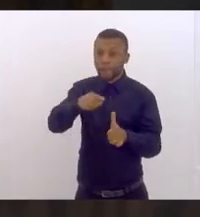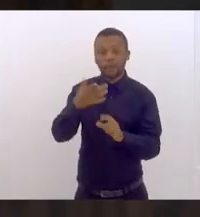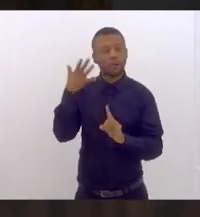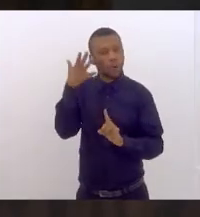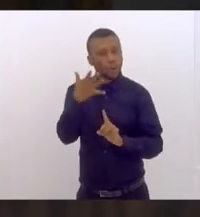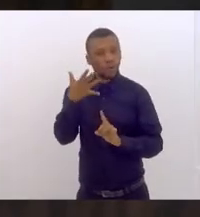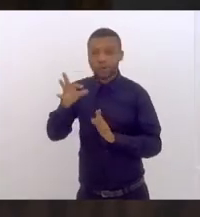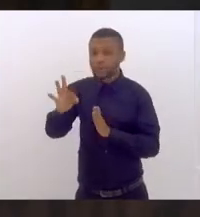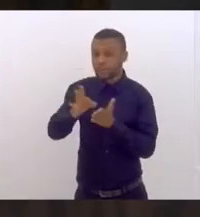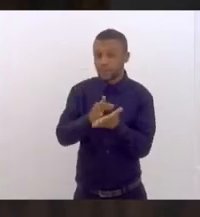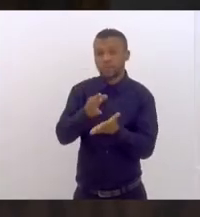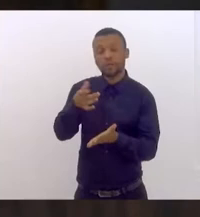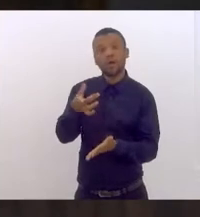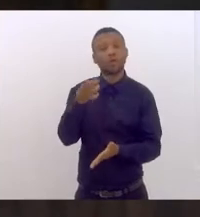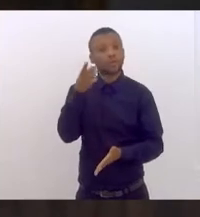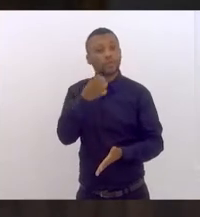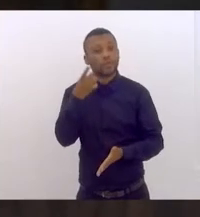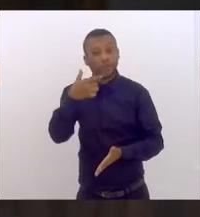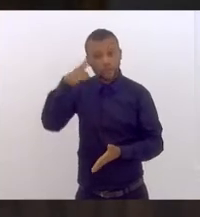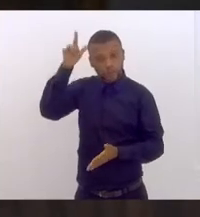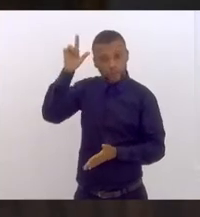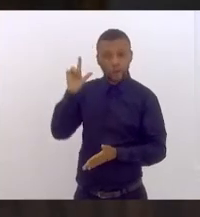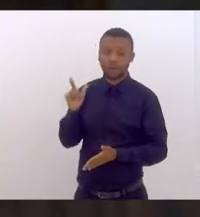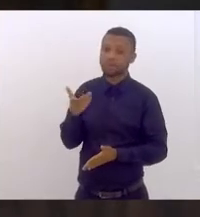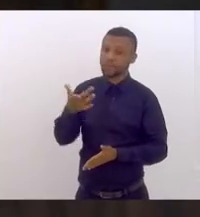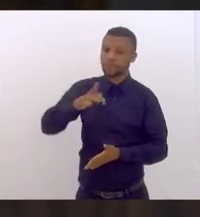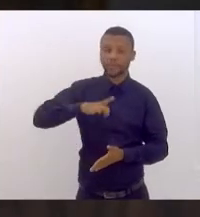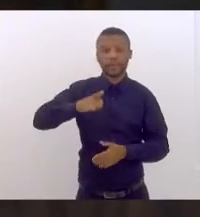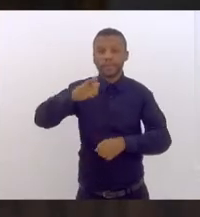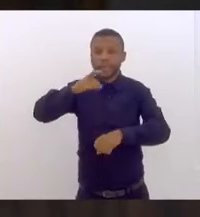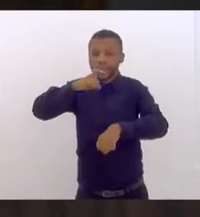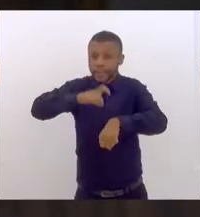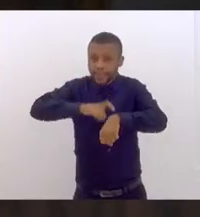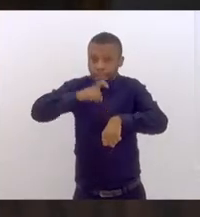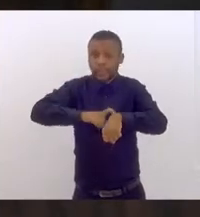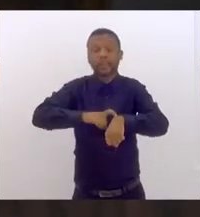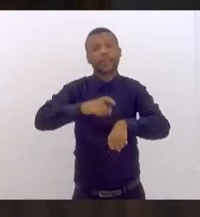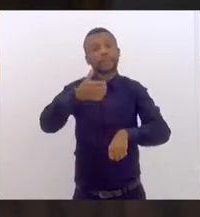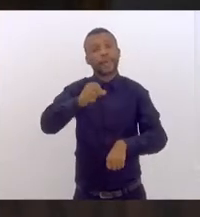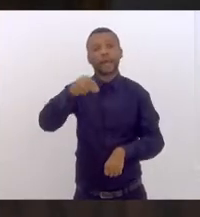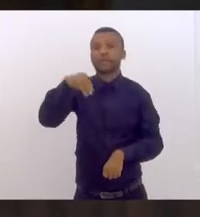vossa excelência dispõe de dez minutos no tempo regimental